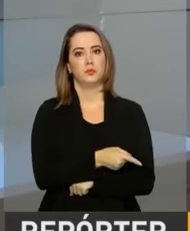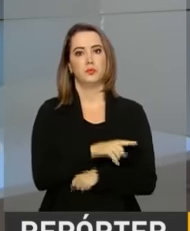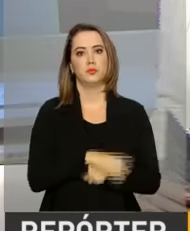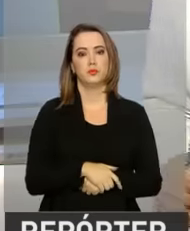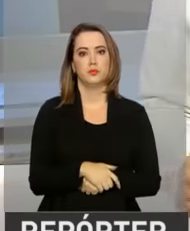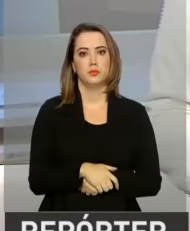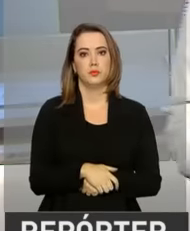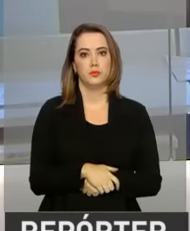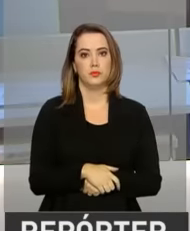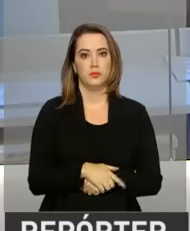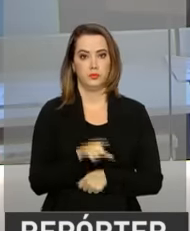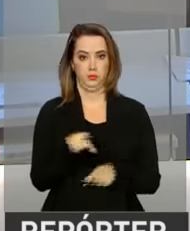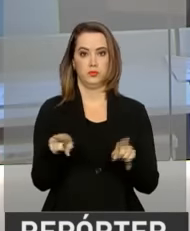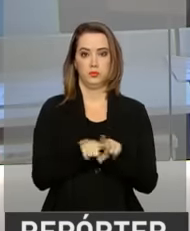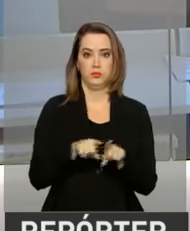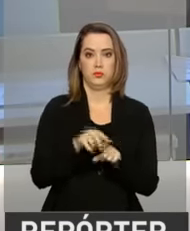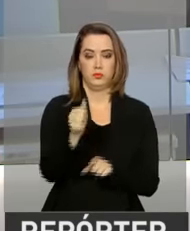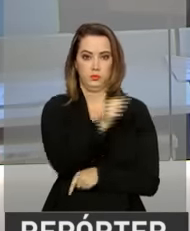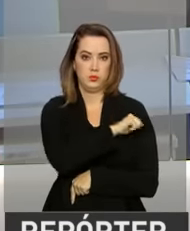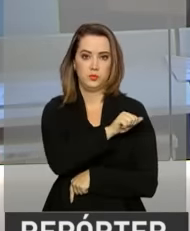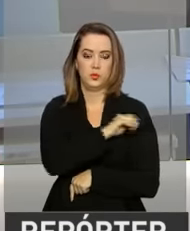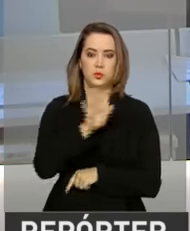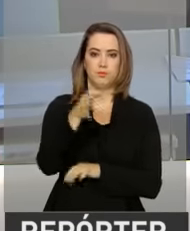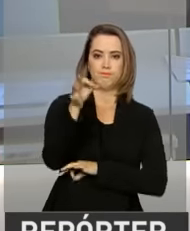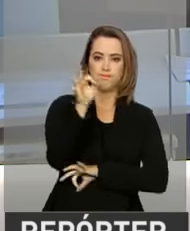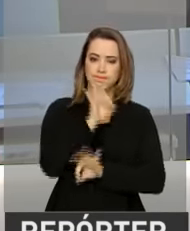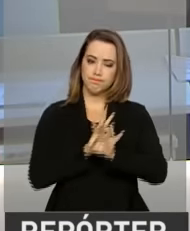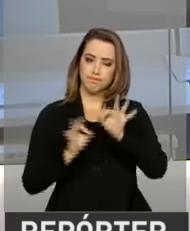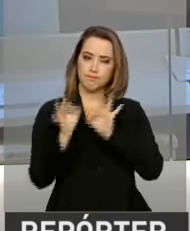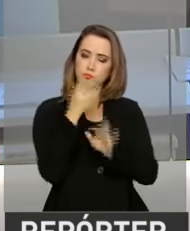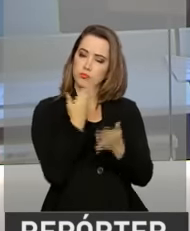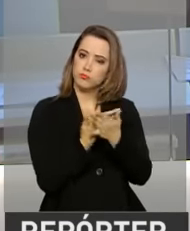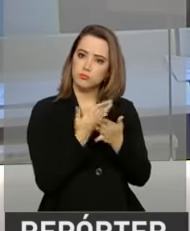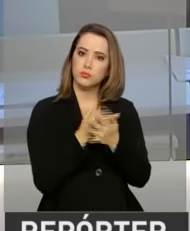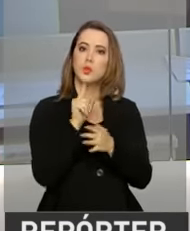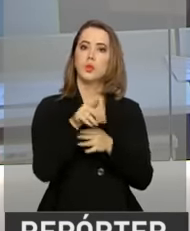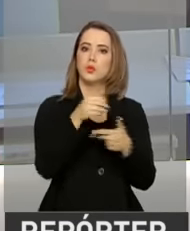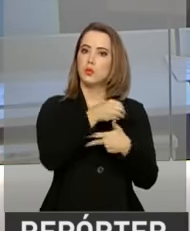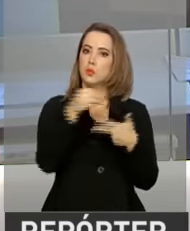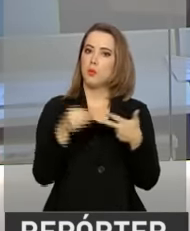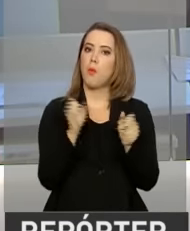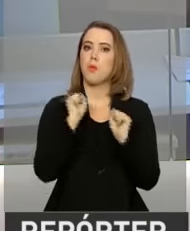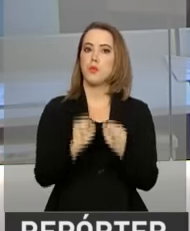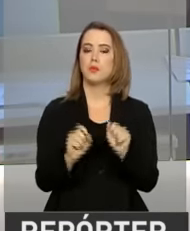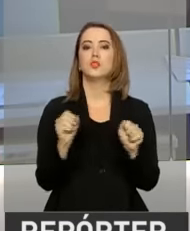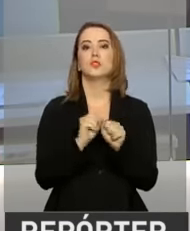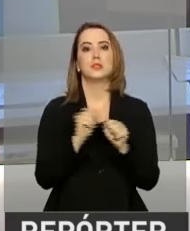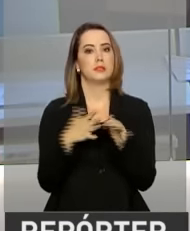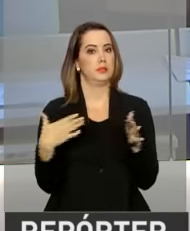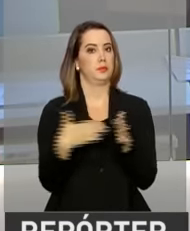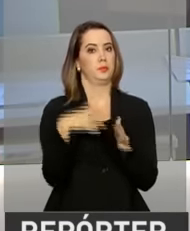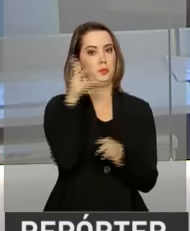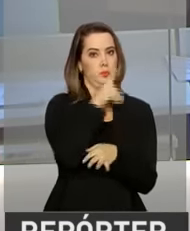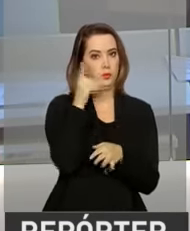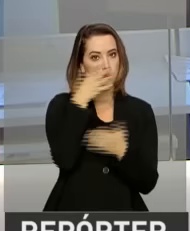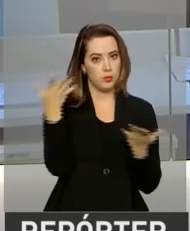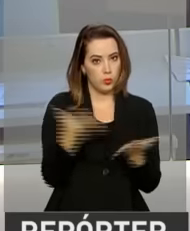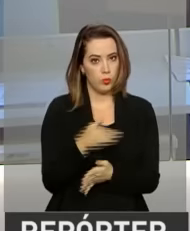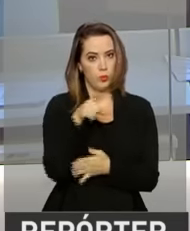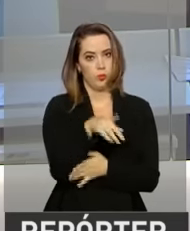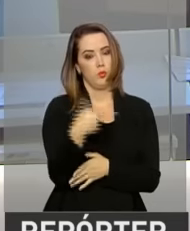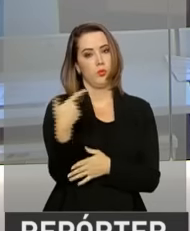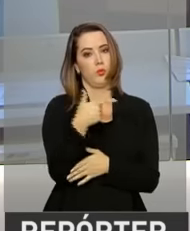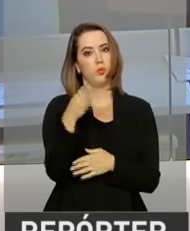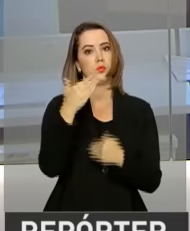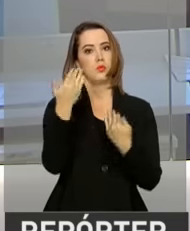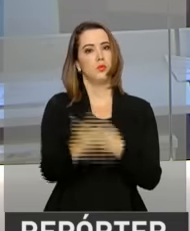internet e os estudantes que se preparam para o Enem podem fazer até domingo o segundo simulado online do exame